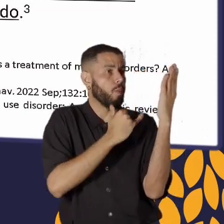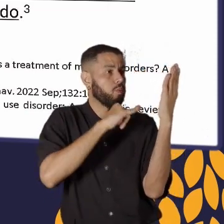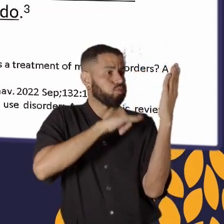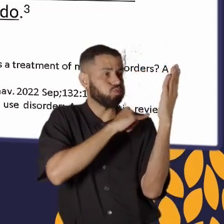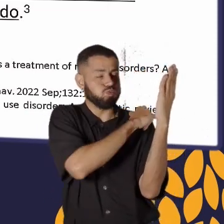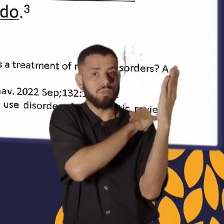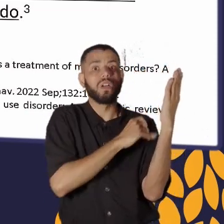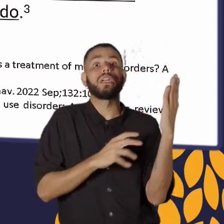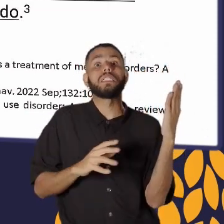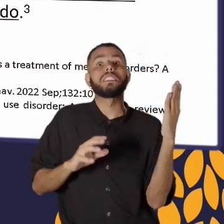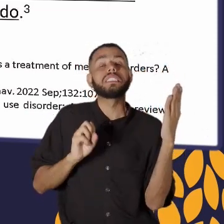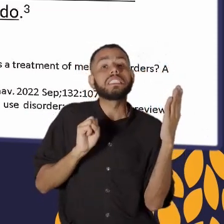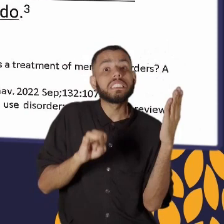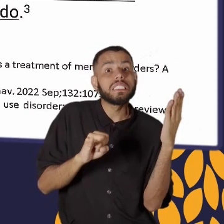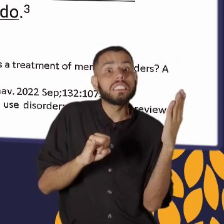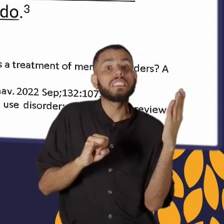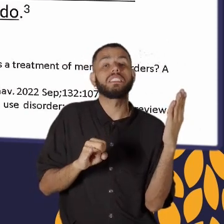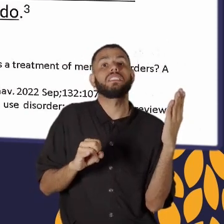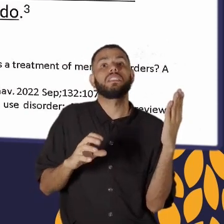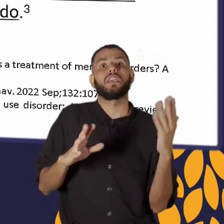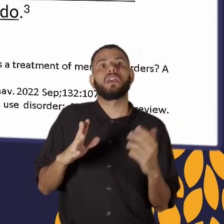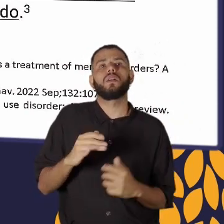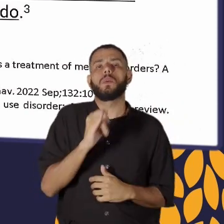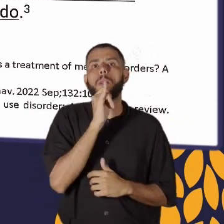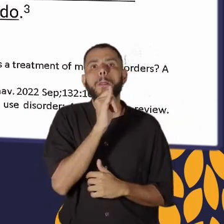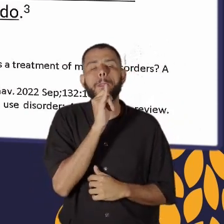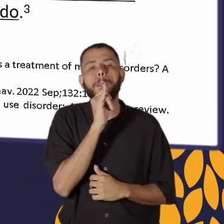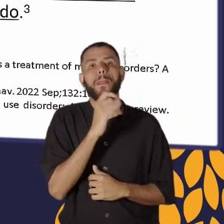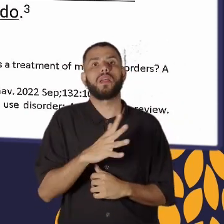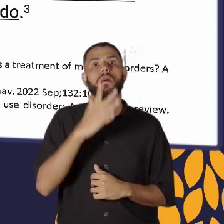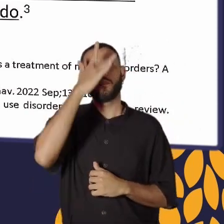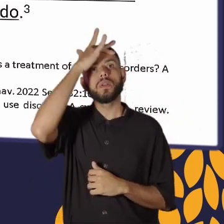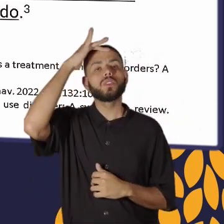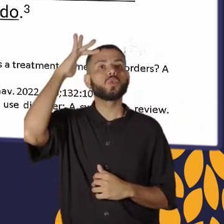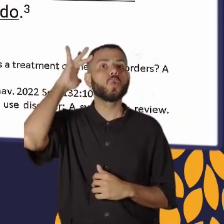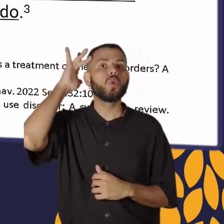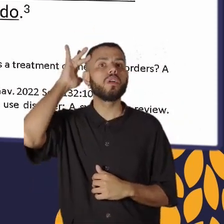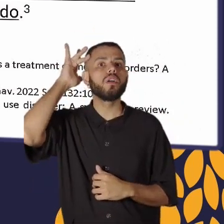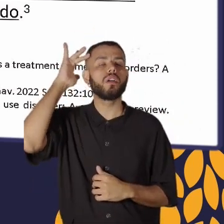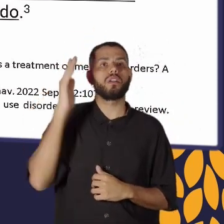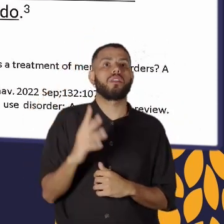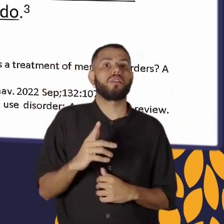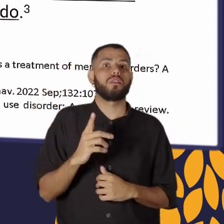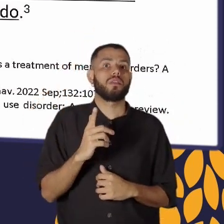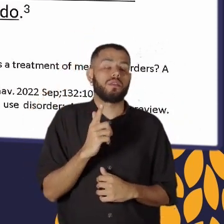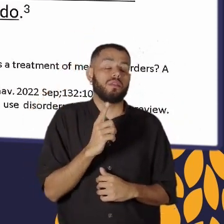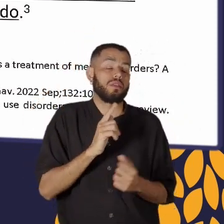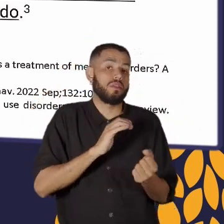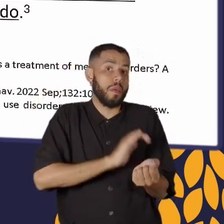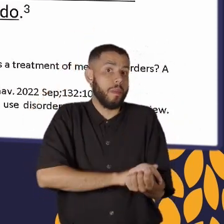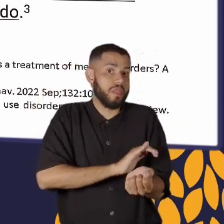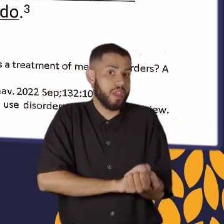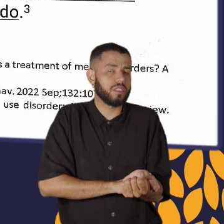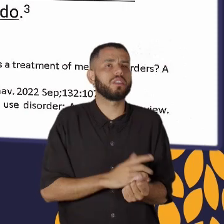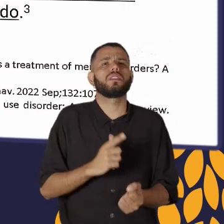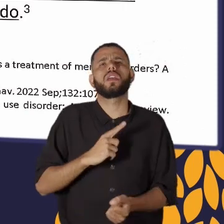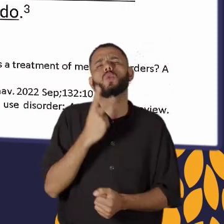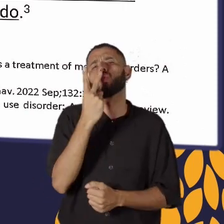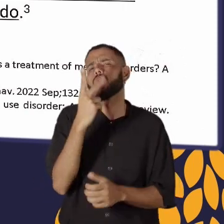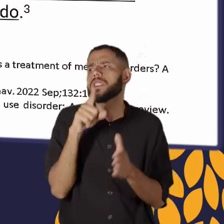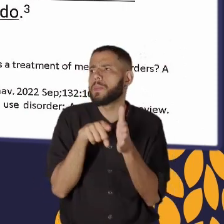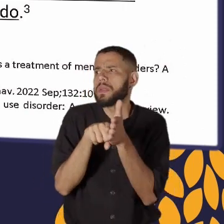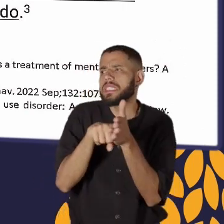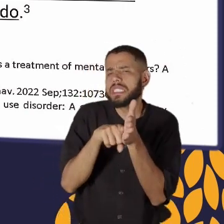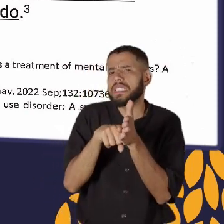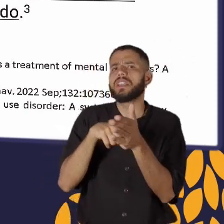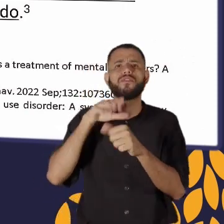cannabis com relação à apetência, são poucos estudos, foram 2 estudos que realizados, em que